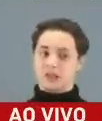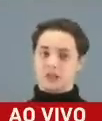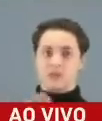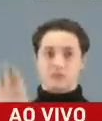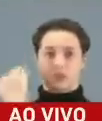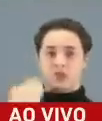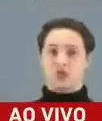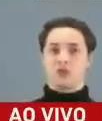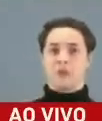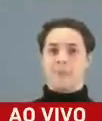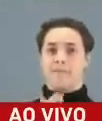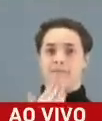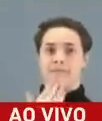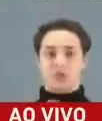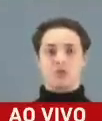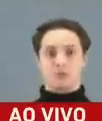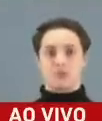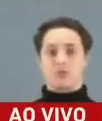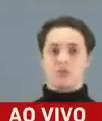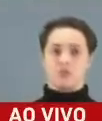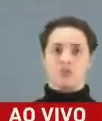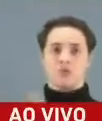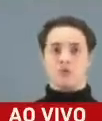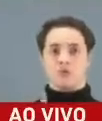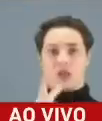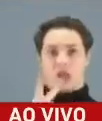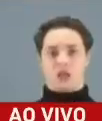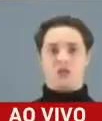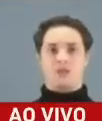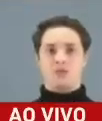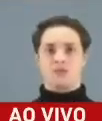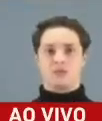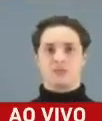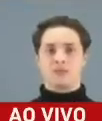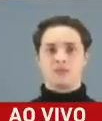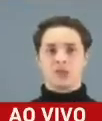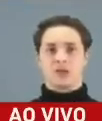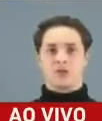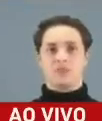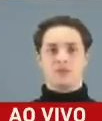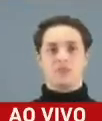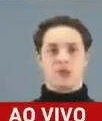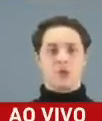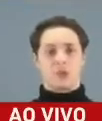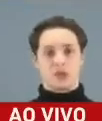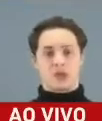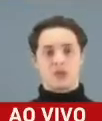inscrito, chegou aqui pedindo a mesa para poder usar da palavra. Eu gostaria que todos os inscritos possam